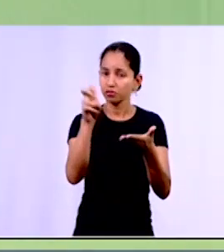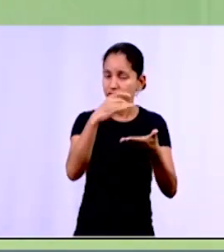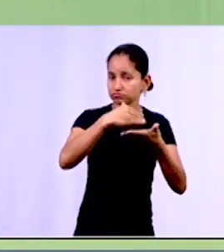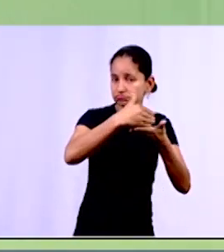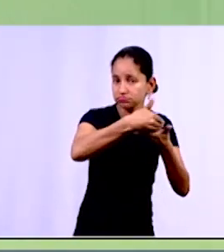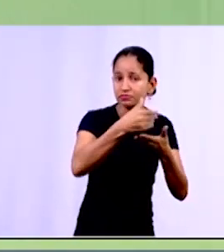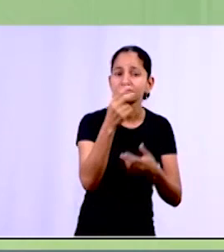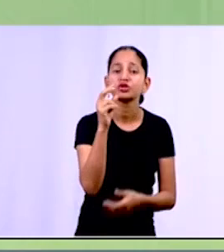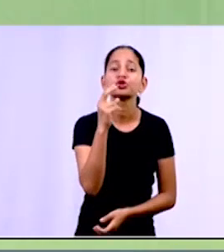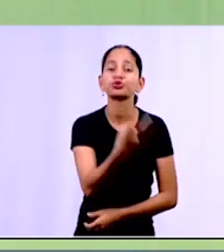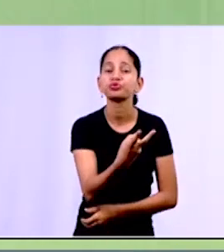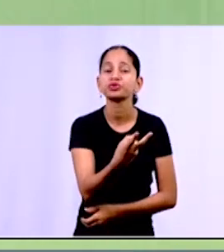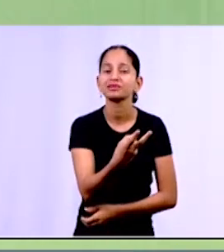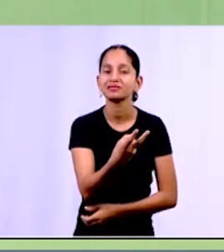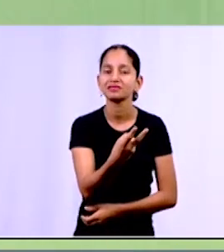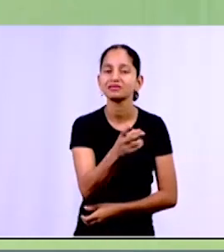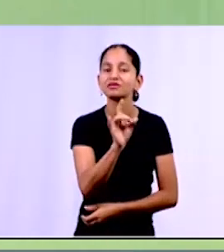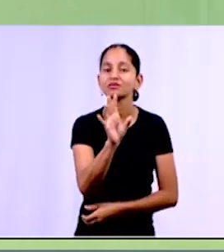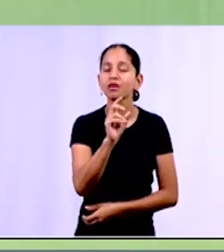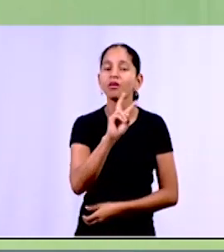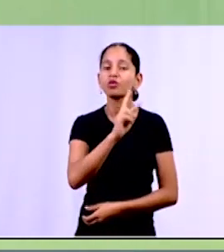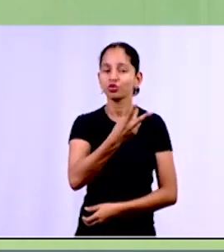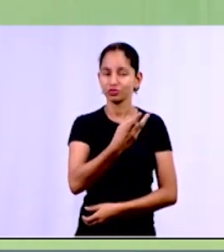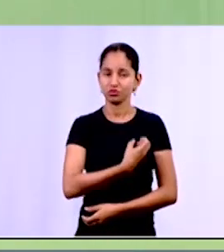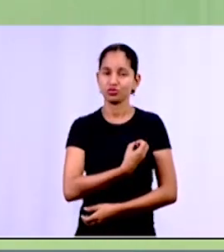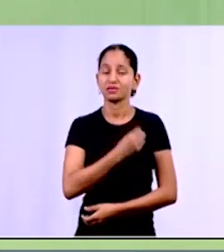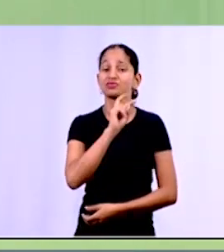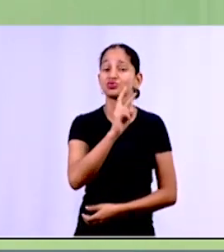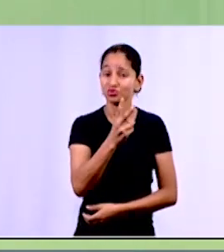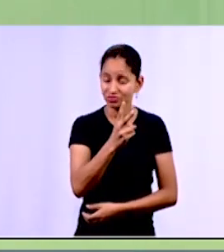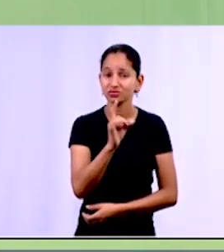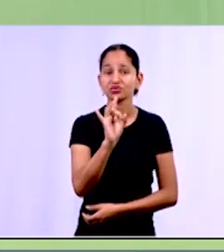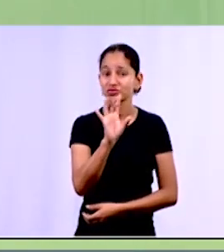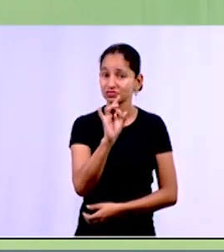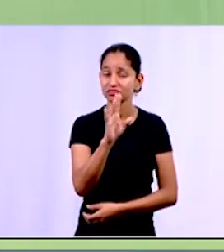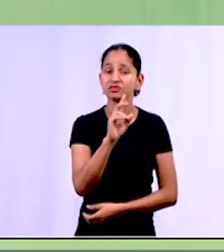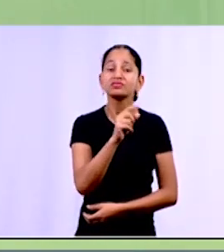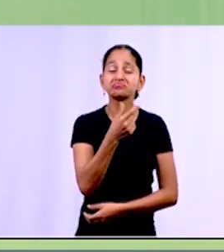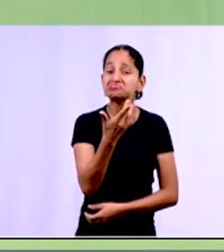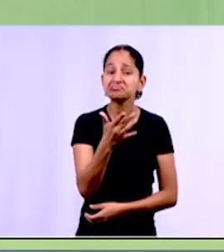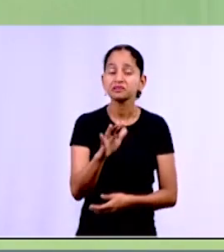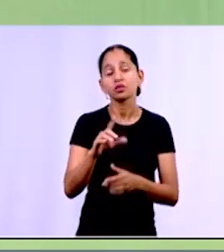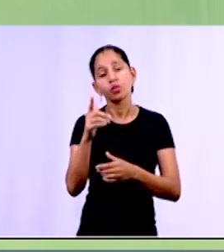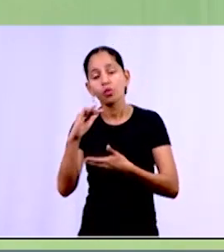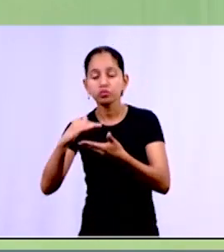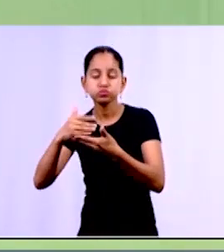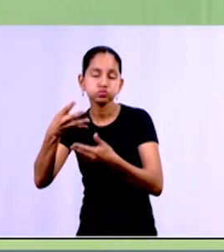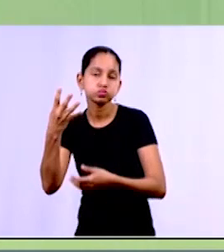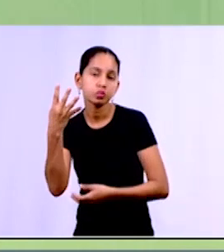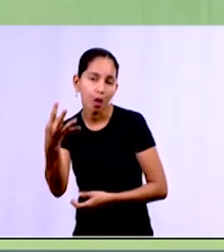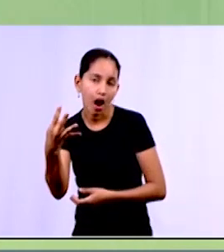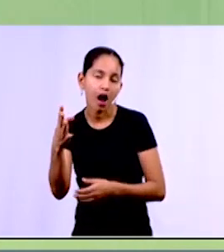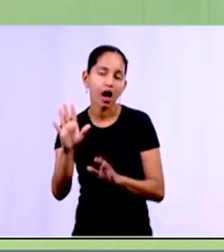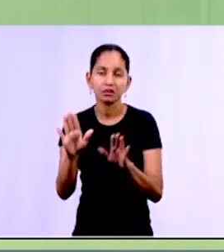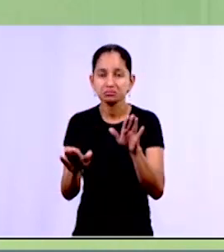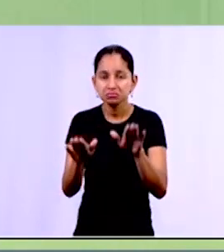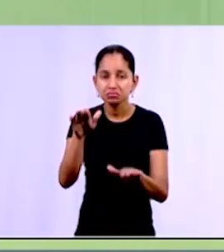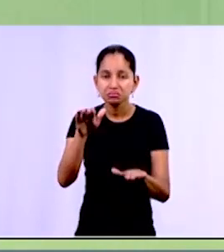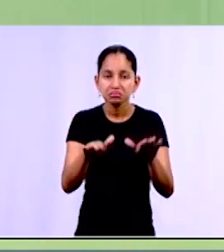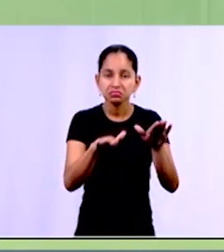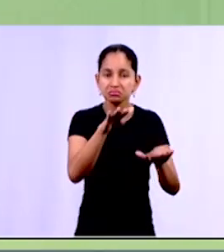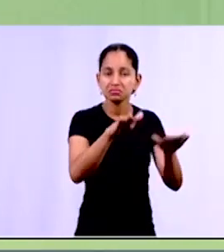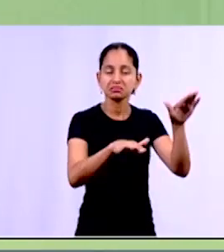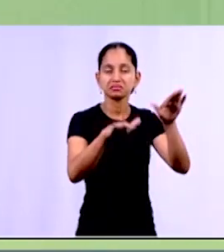tem 2. Né? Os mais novos, muito poderosos, são até um pouquinho maiores, tem 4 núcleos.